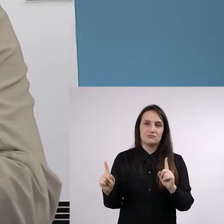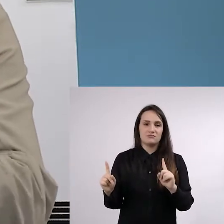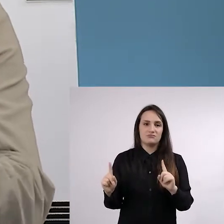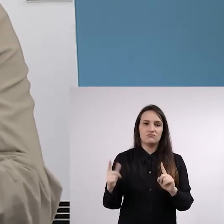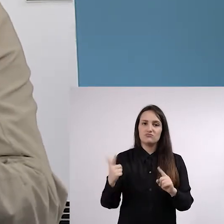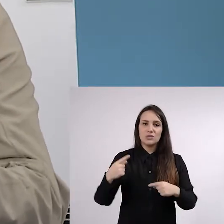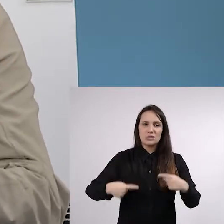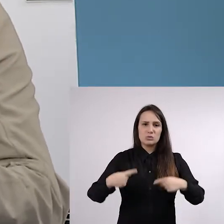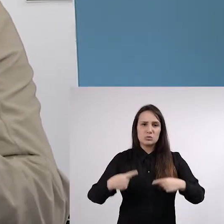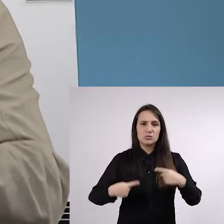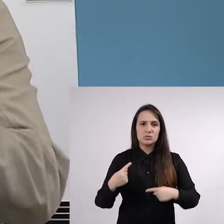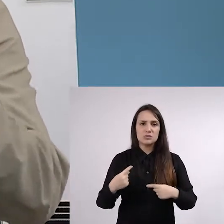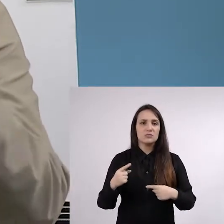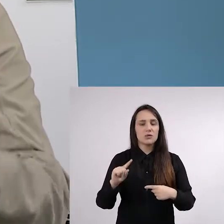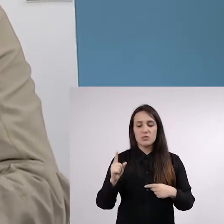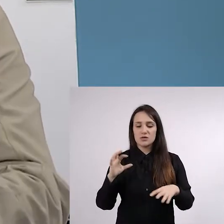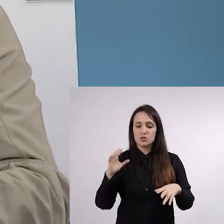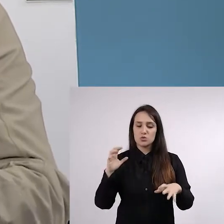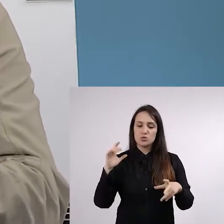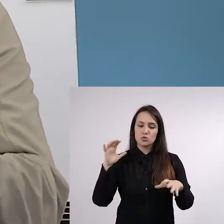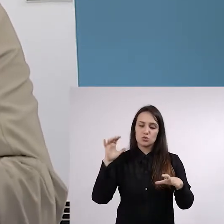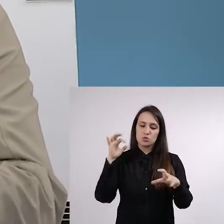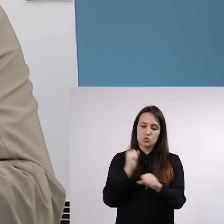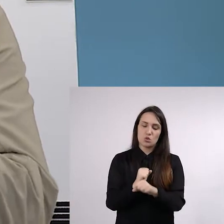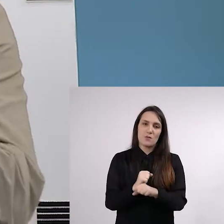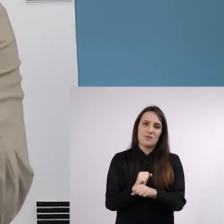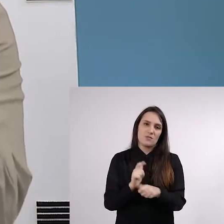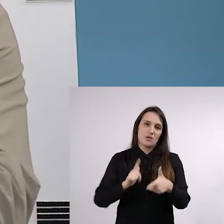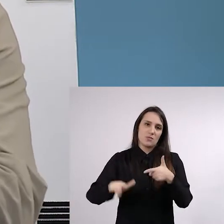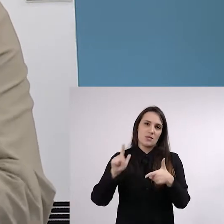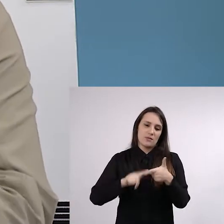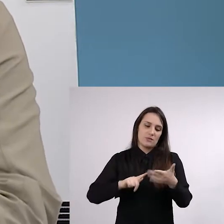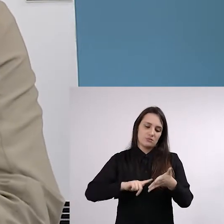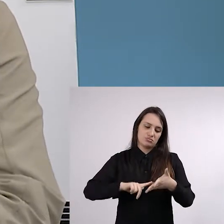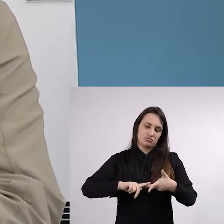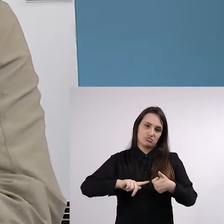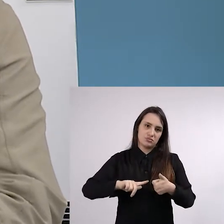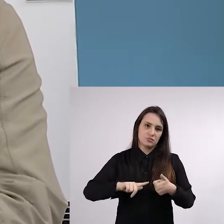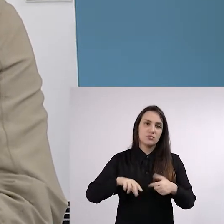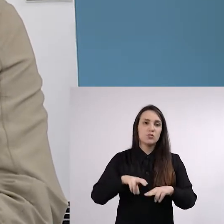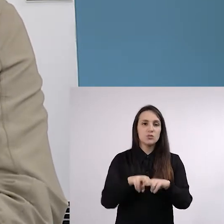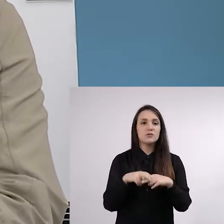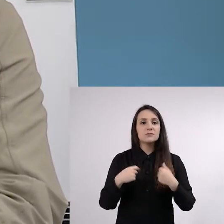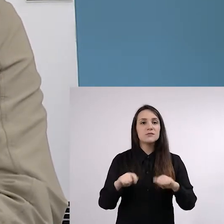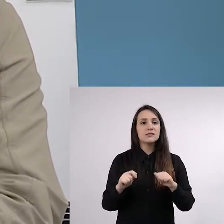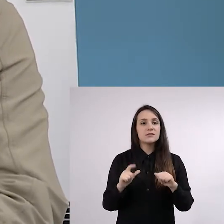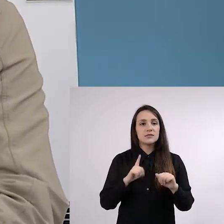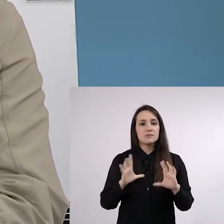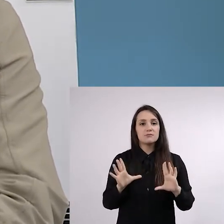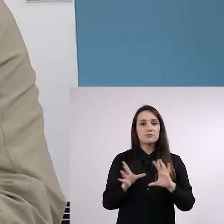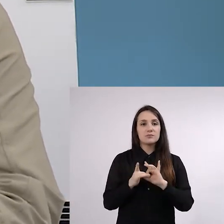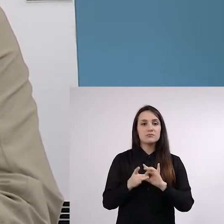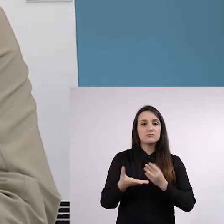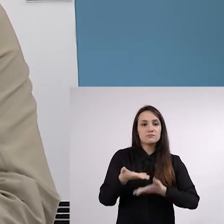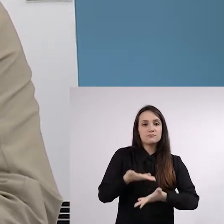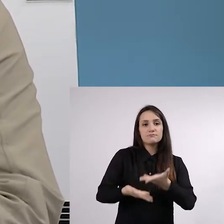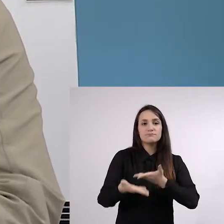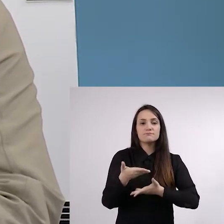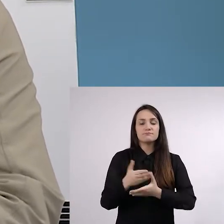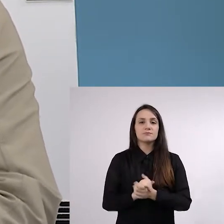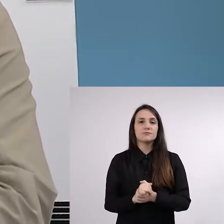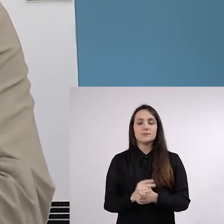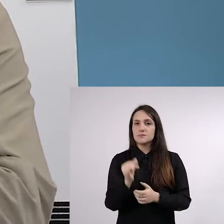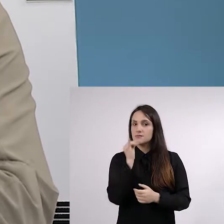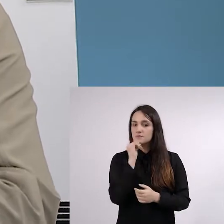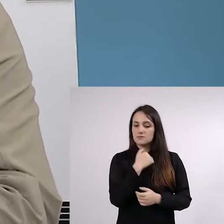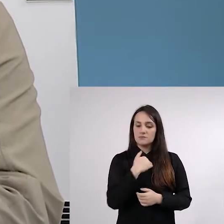entrou muitas vezes nessa discussão. É um conjunto, e nós temos que enfrentar essa situação de uma maneira integrada. Então, da mesma maneira que o governo